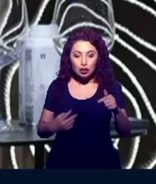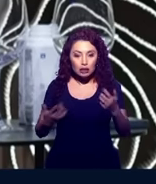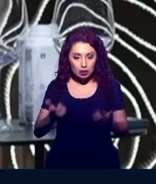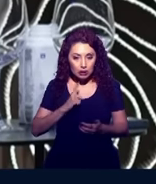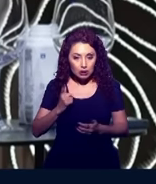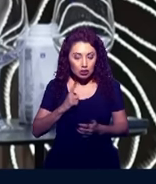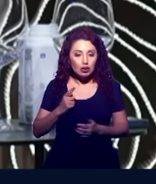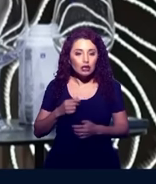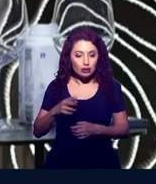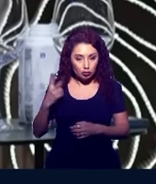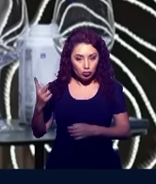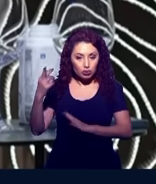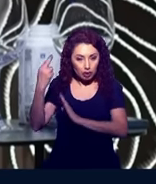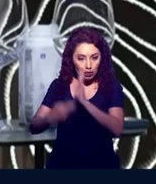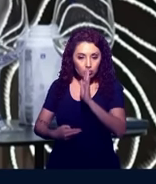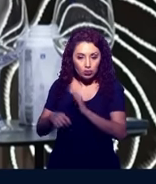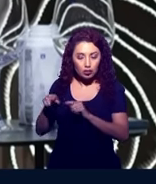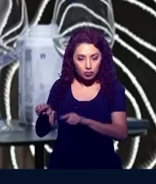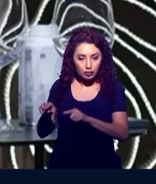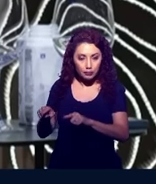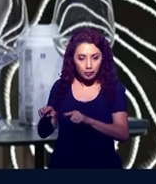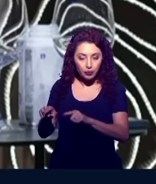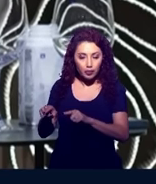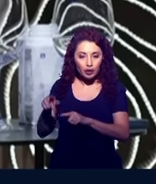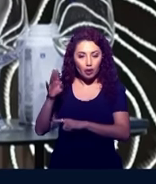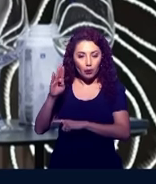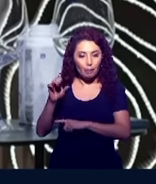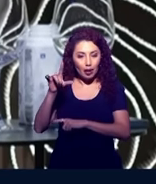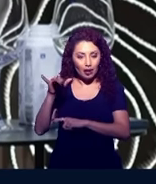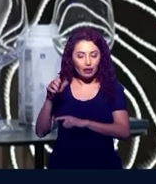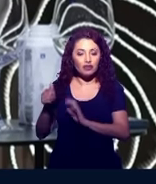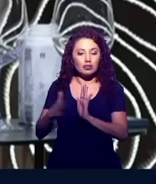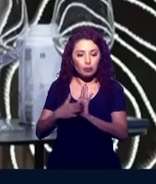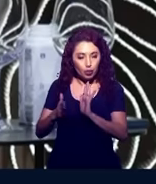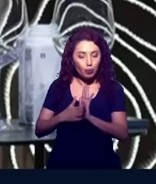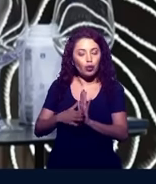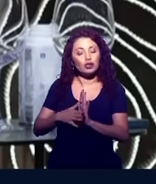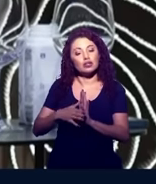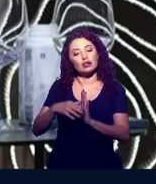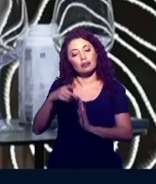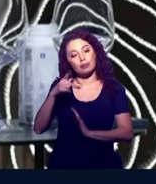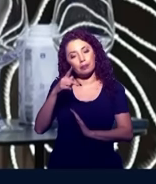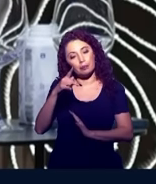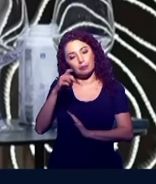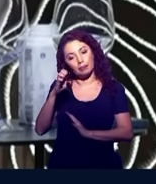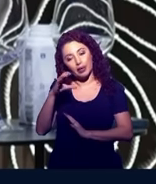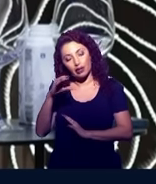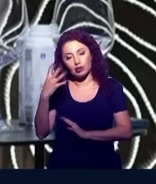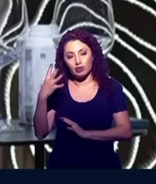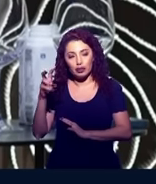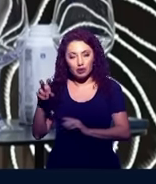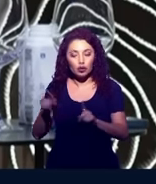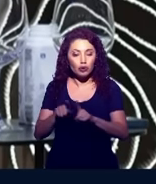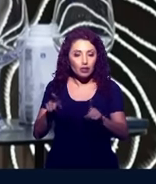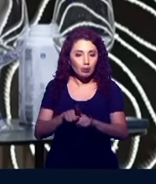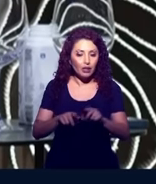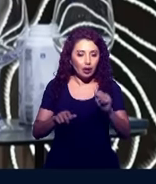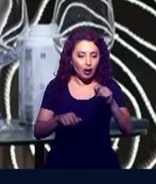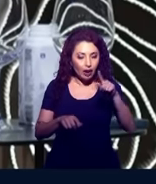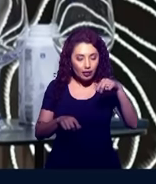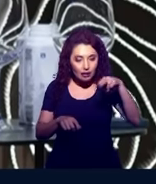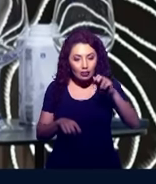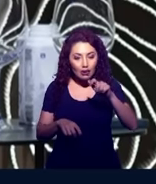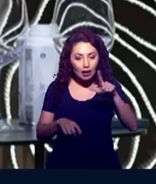tanto o baleia Rossa que foi o proponente da PC 45 como os dois relatores Agnaldo Ribeiro e Eduardo Braga